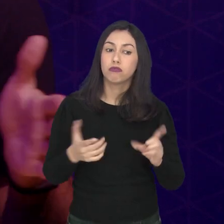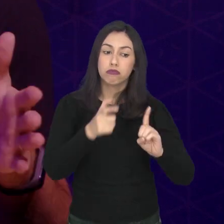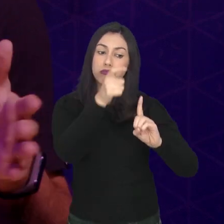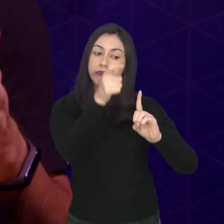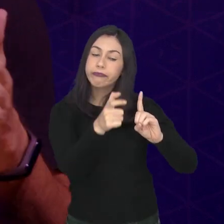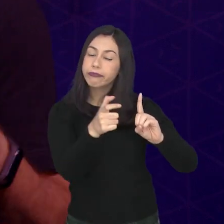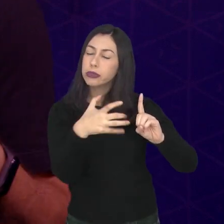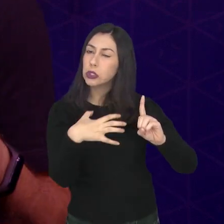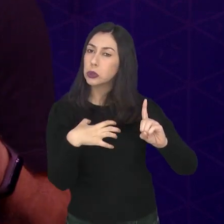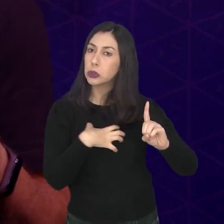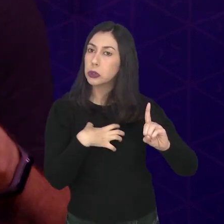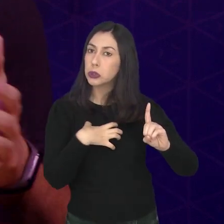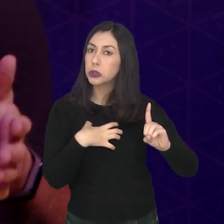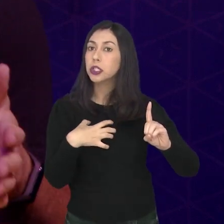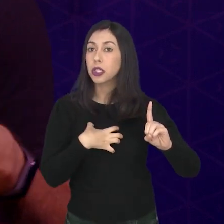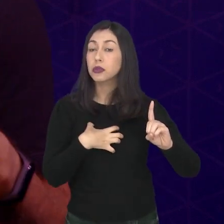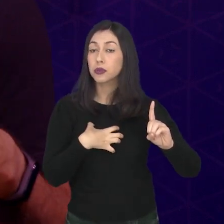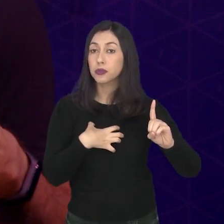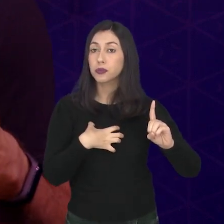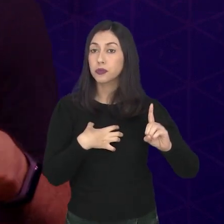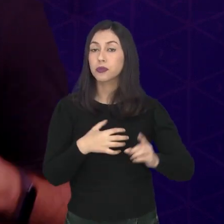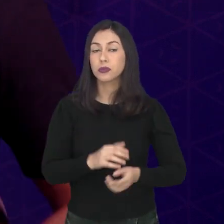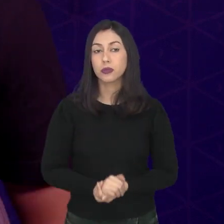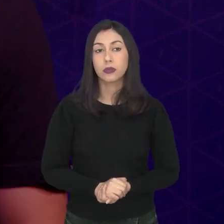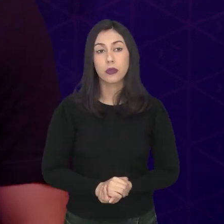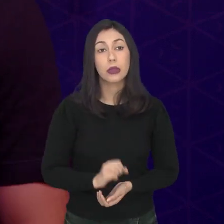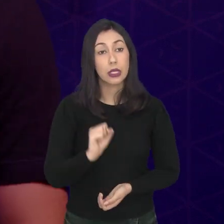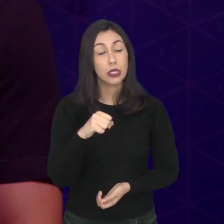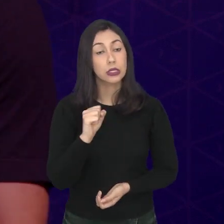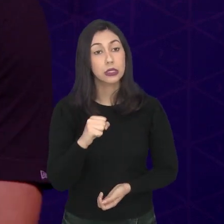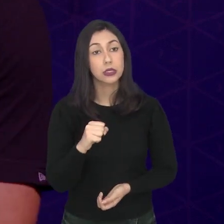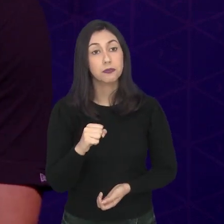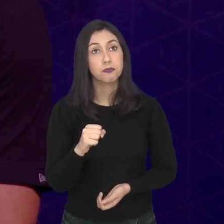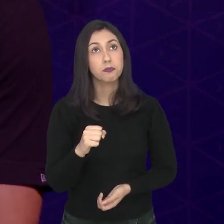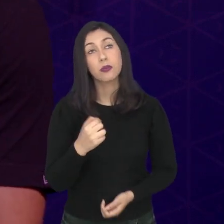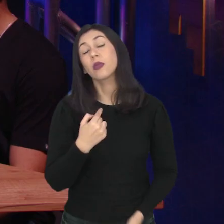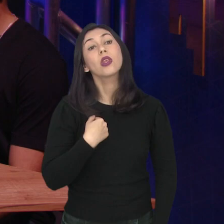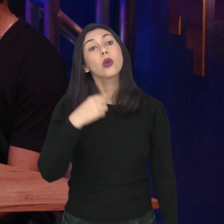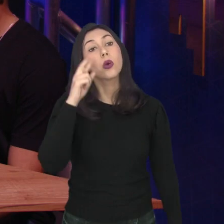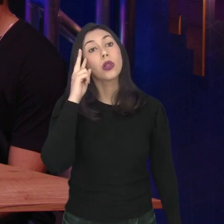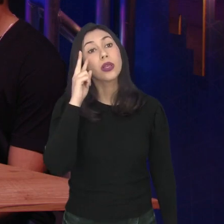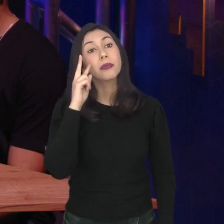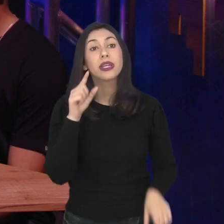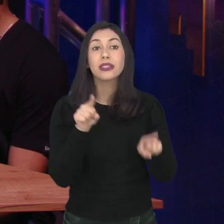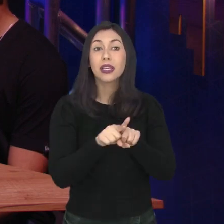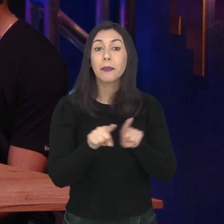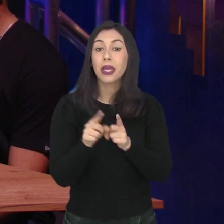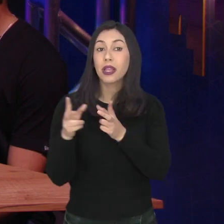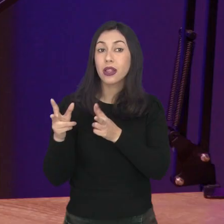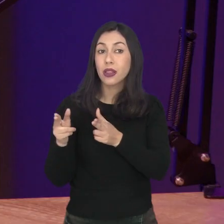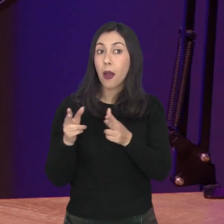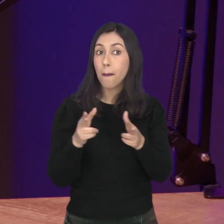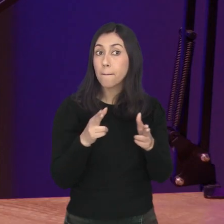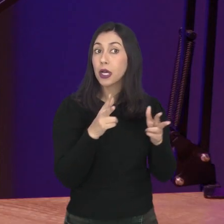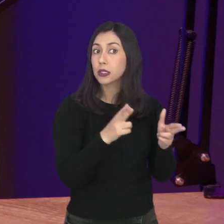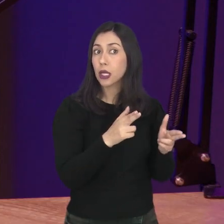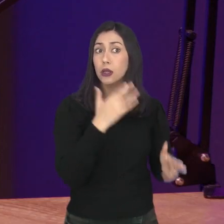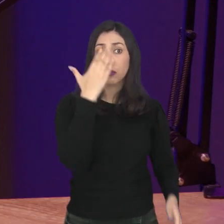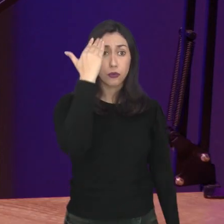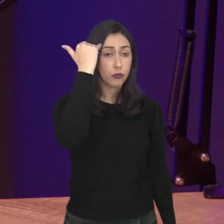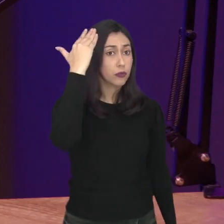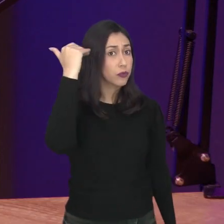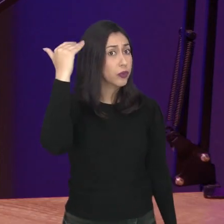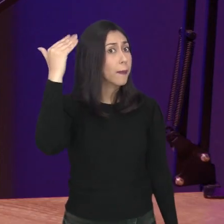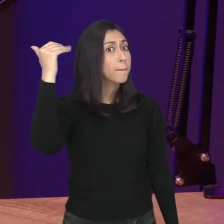geralmente é o perfil das pessoas que sofrem bullying. Certo. E eu lembrei muito agora também de uma série que ficou